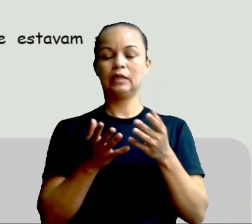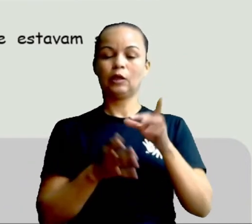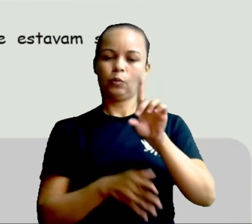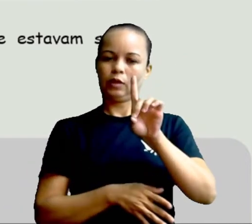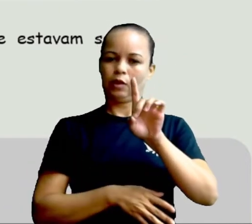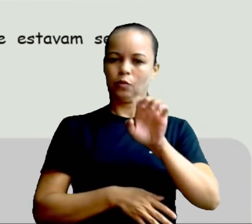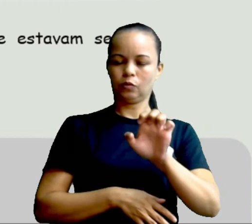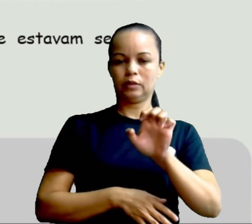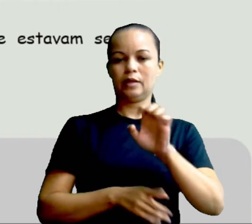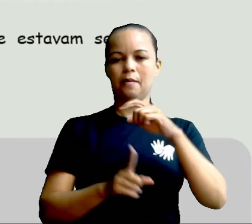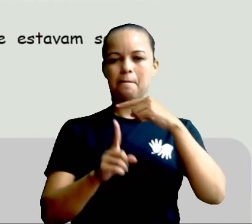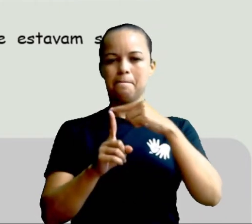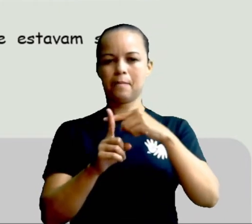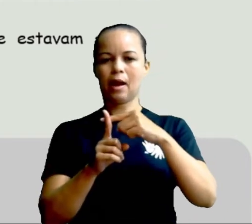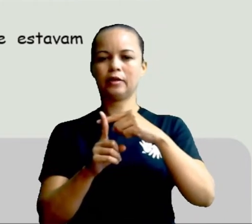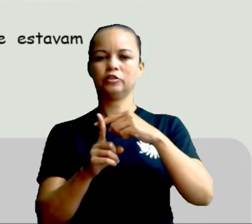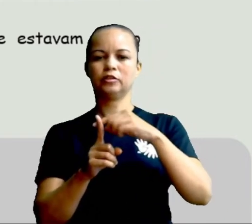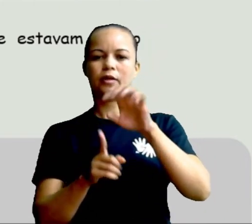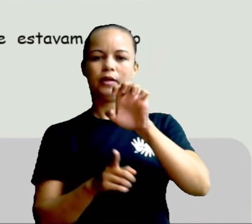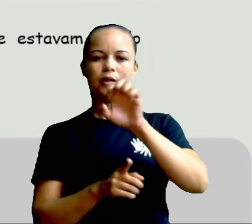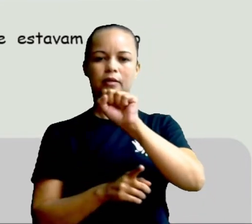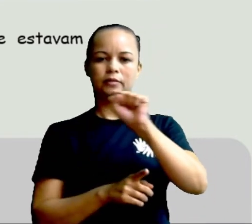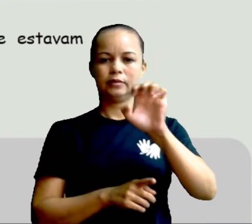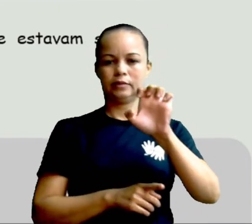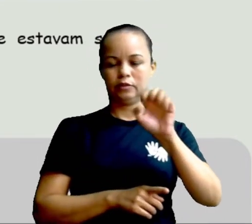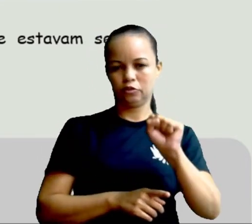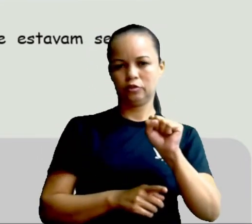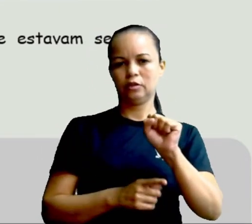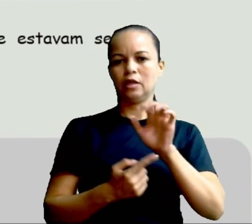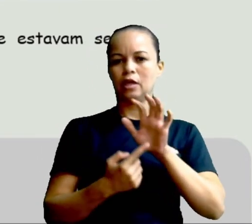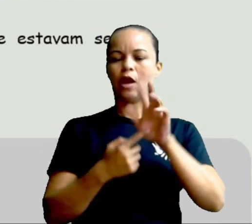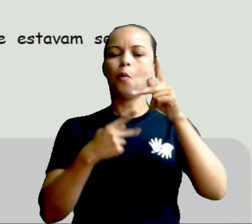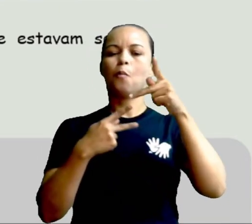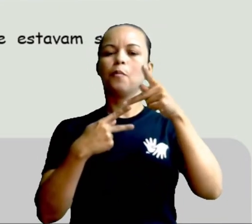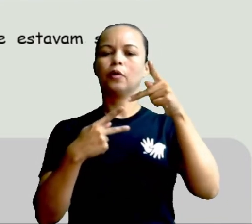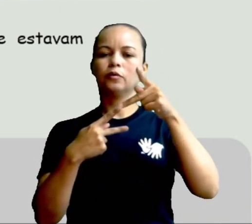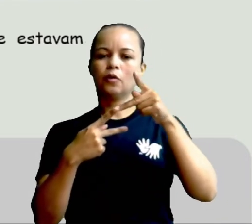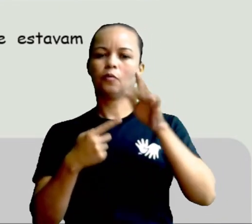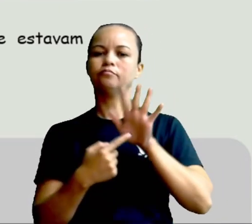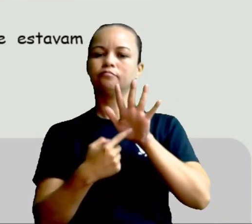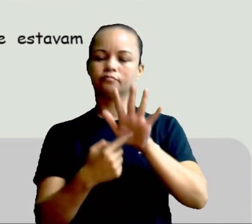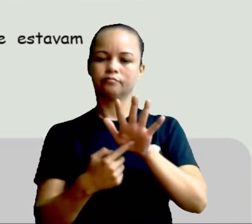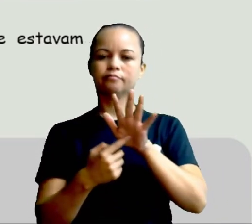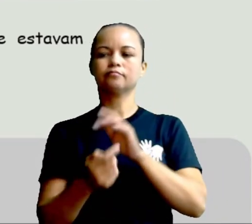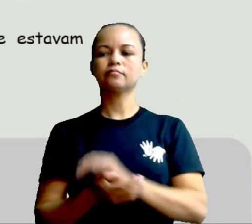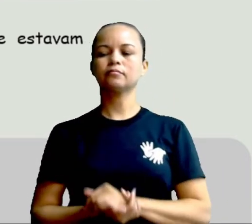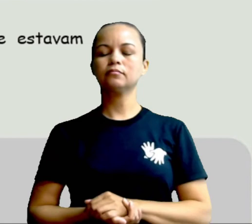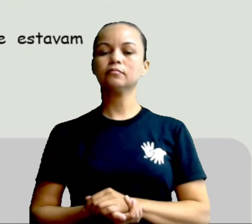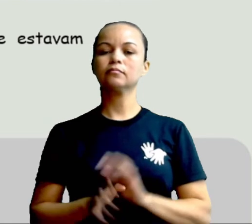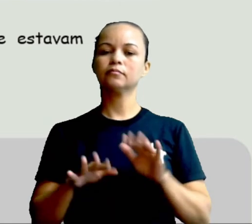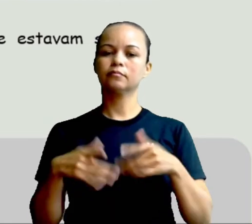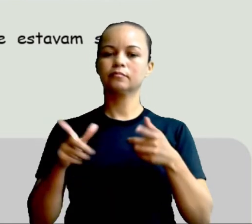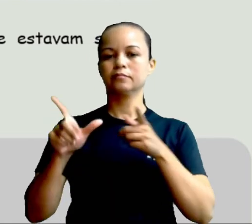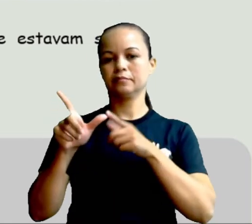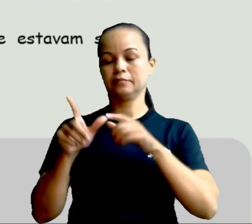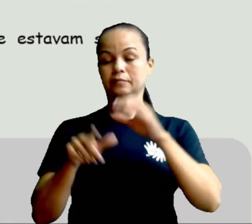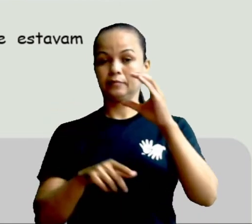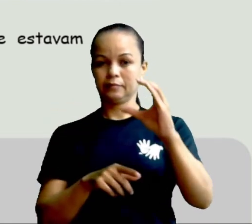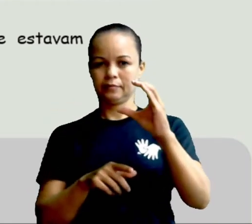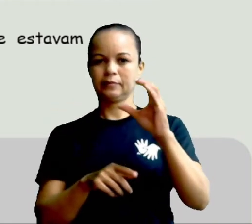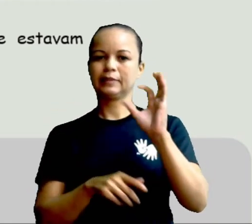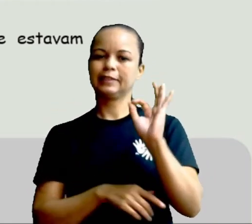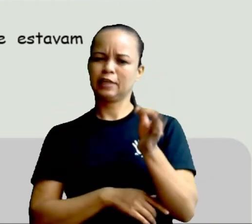temos aí o de mais esses, que é o pronome demonstrativo. Logo, a letrinha C